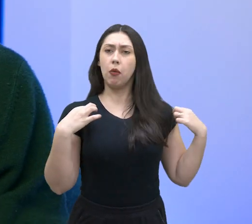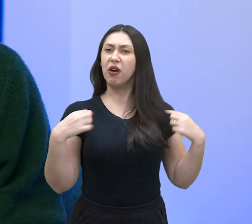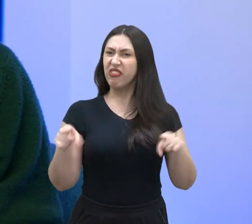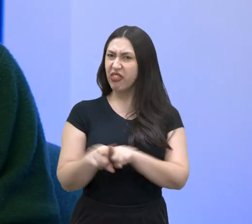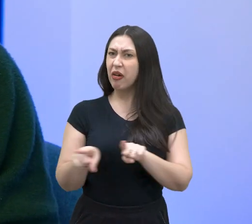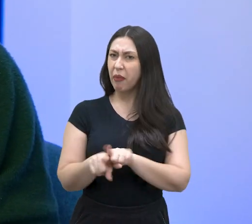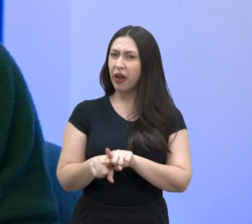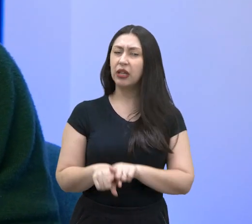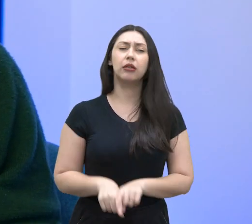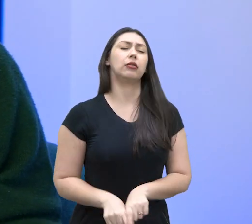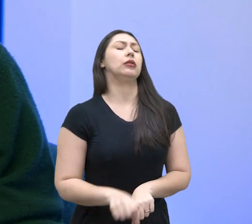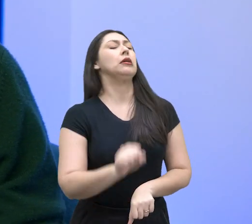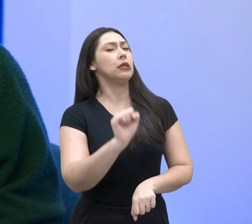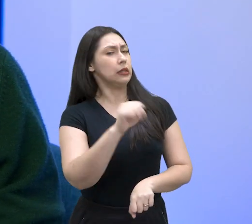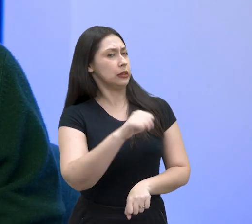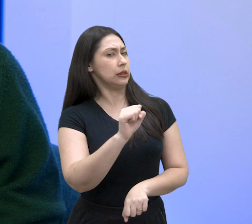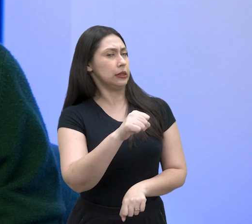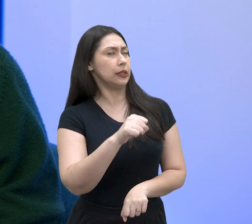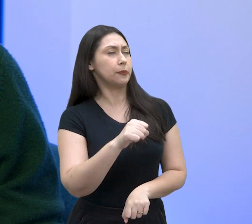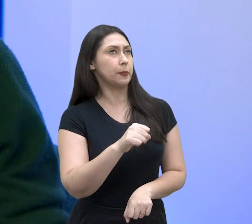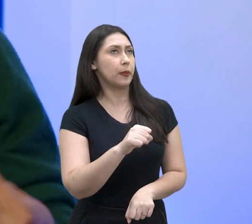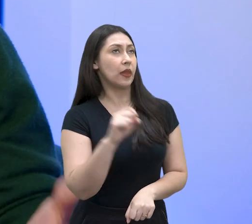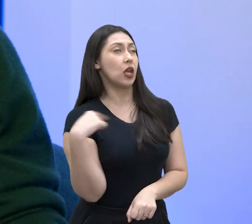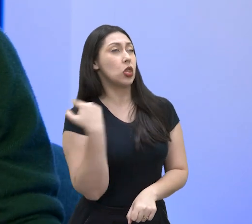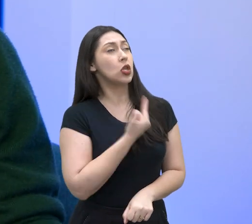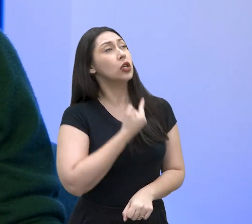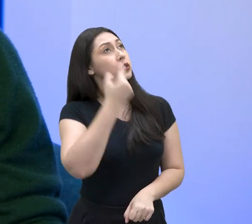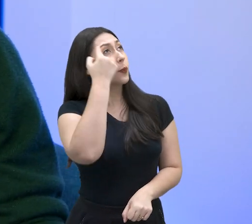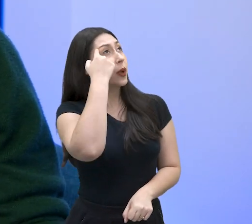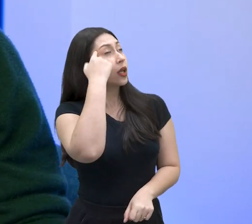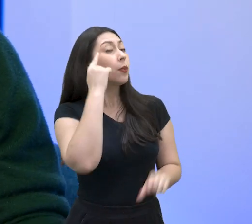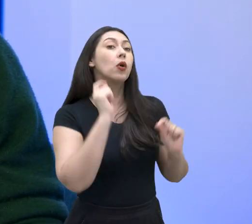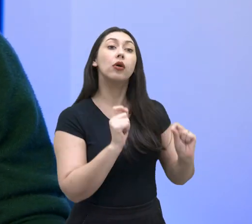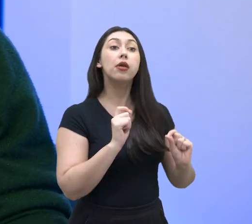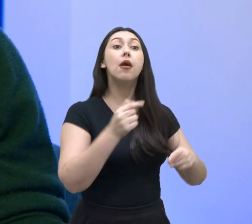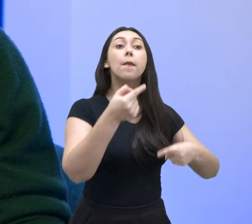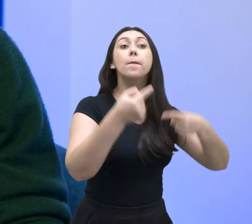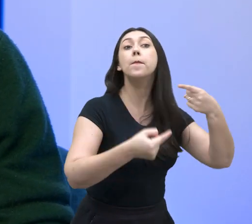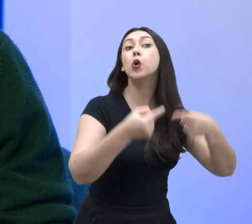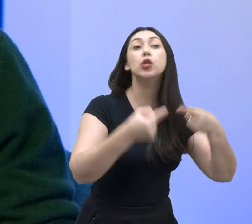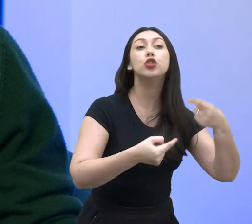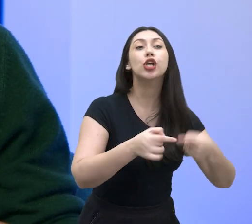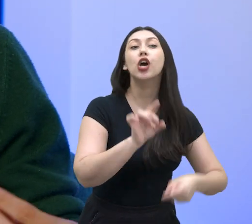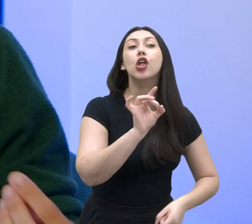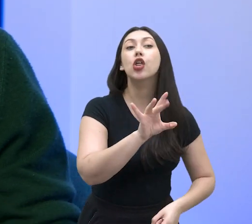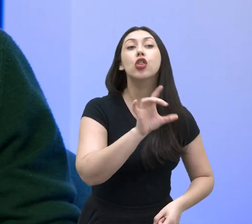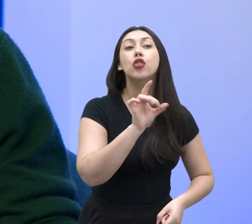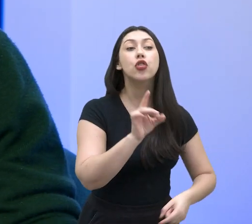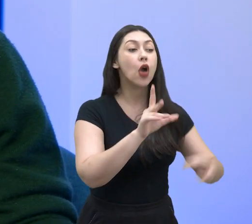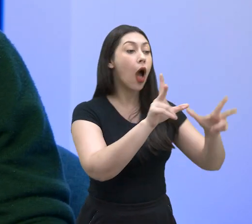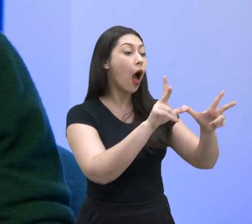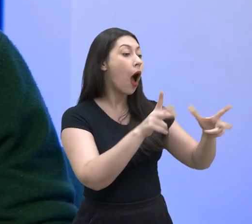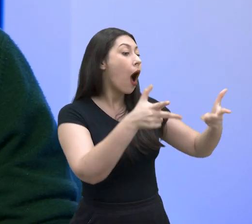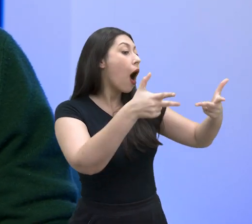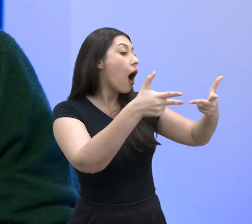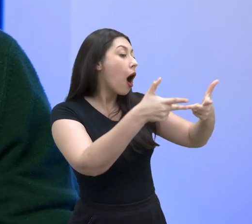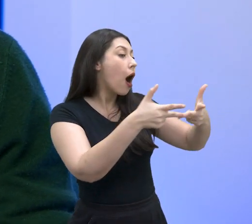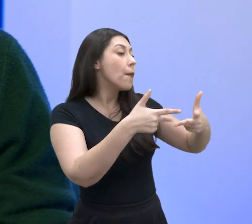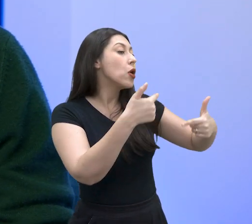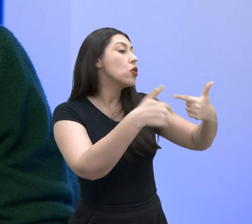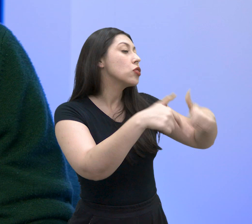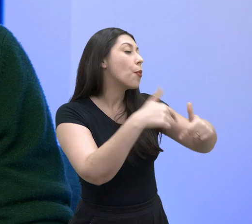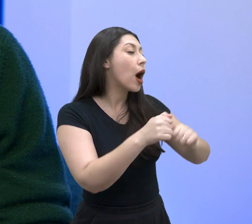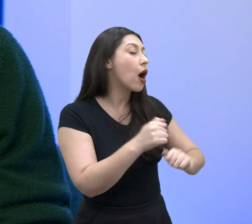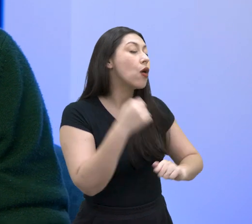muito é que a política é dada apenas para aqueles que estão trabalhando na Câmara, por exemplo, né? Seja para os vereadores, ou para o presidente, ou para o governador, ou para o